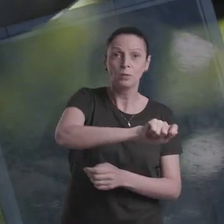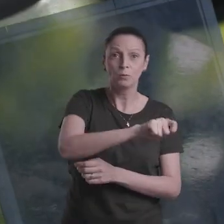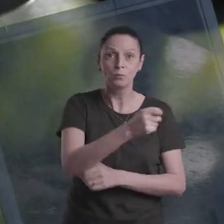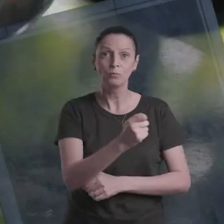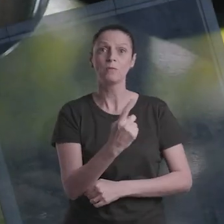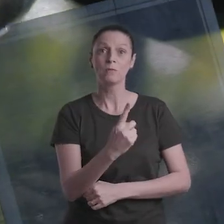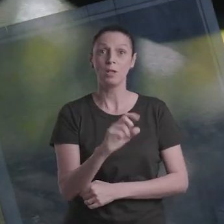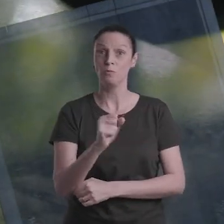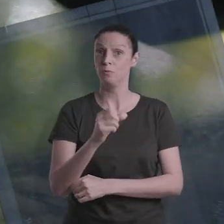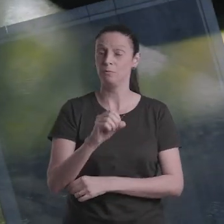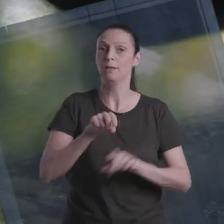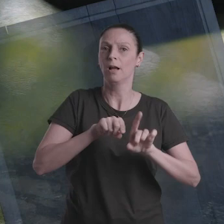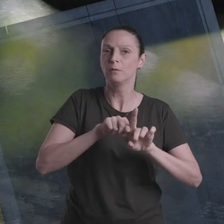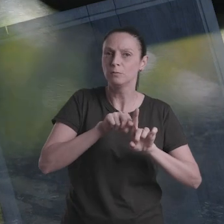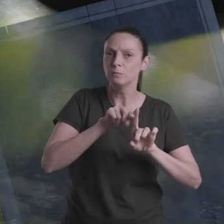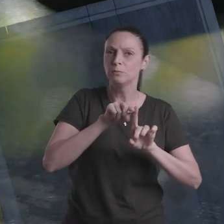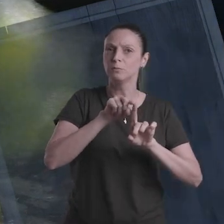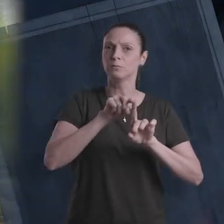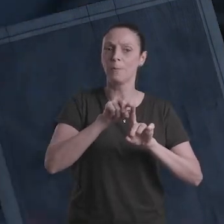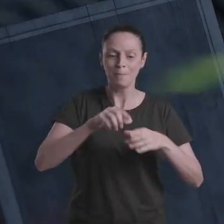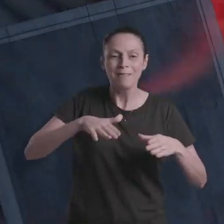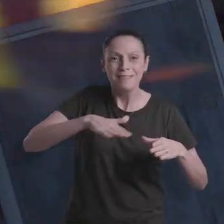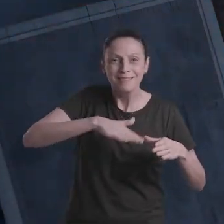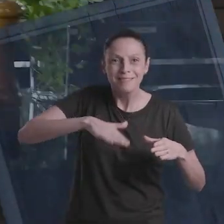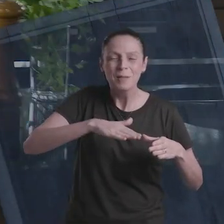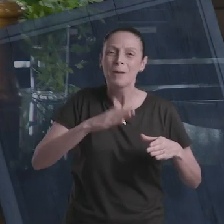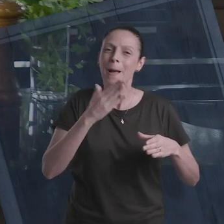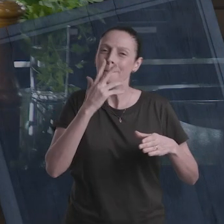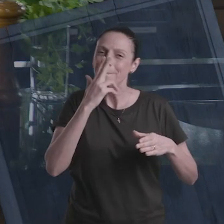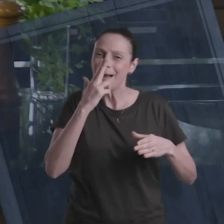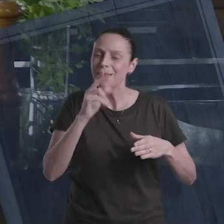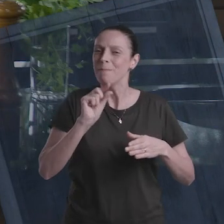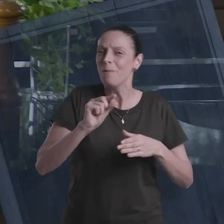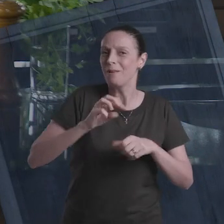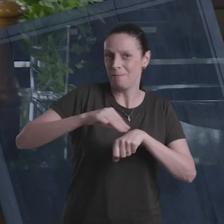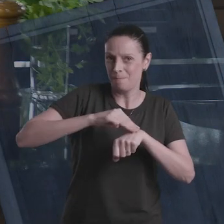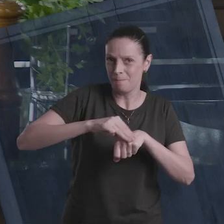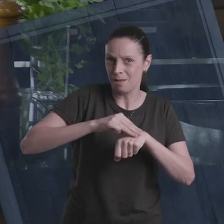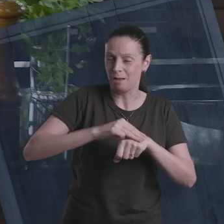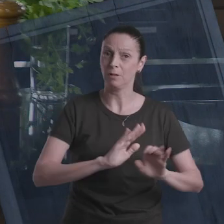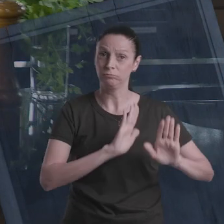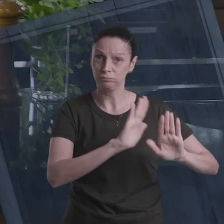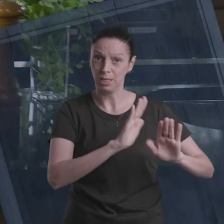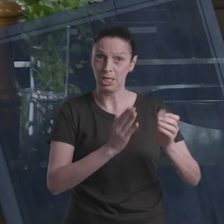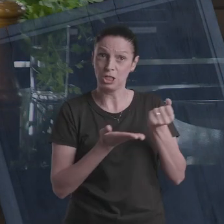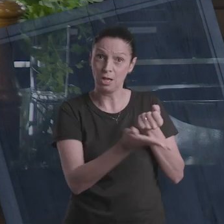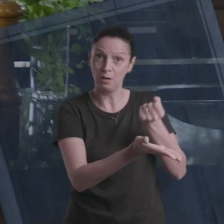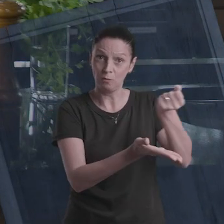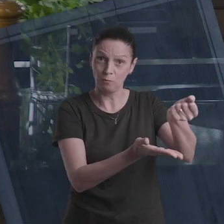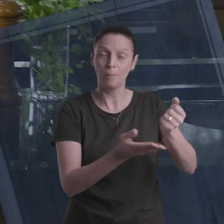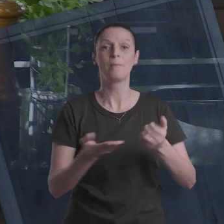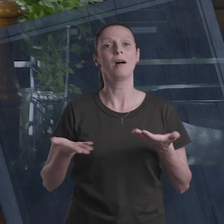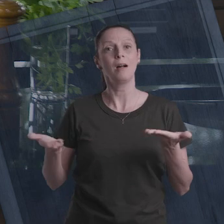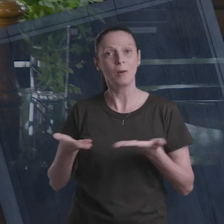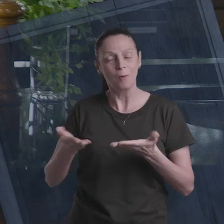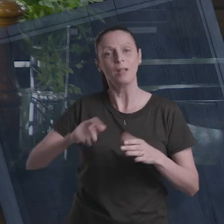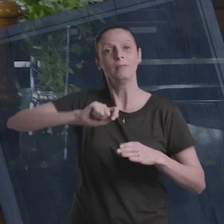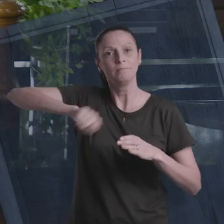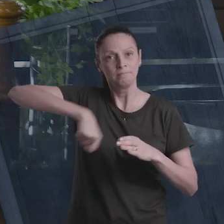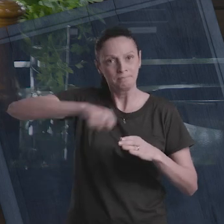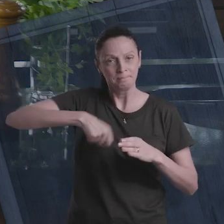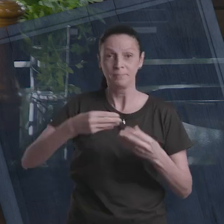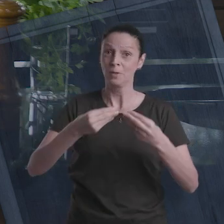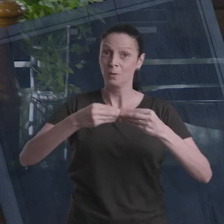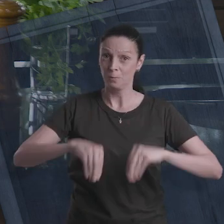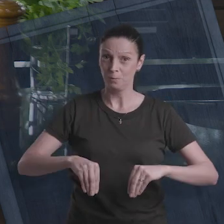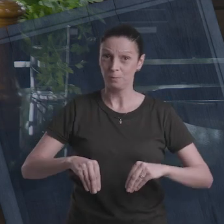180 graus até ficar levemente dourada. Enquanto a nossa massa assa, vamos preparar o creme de ovos. Vamos